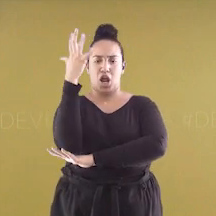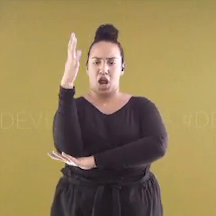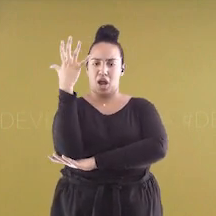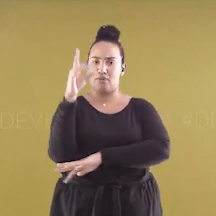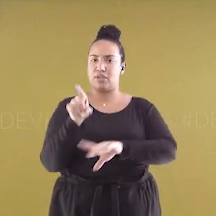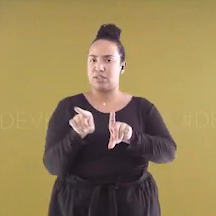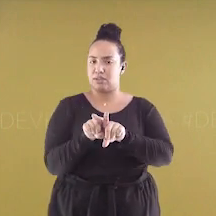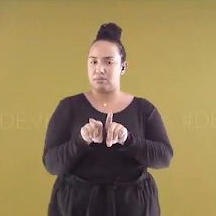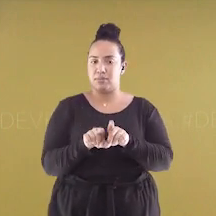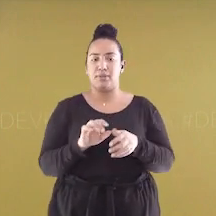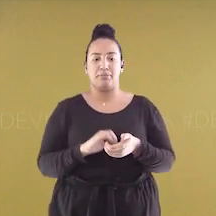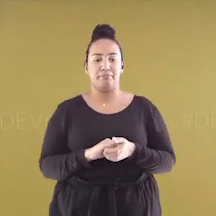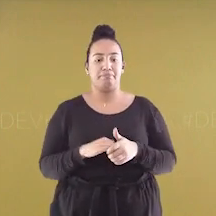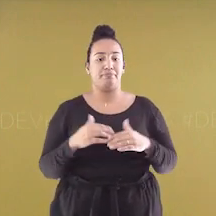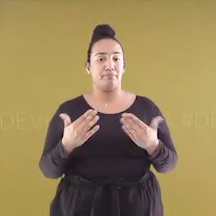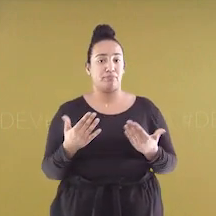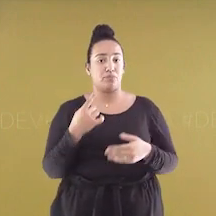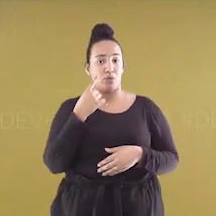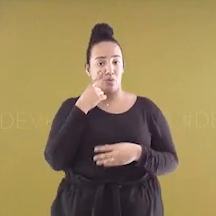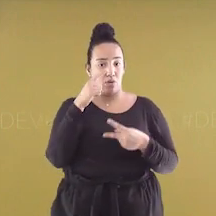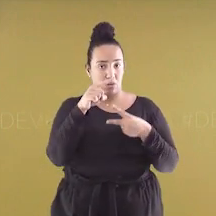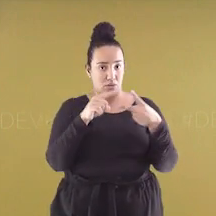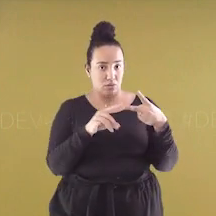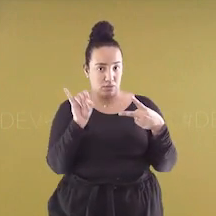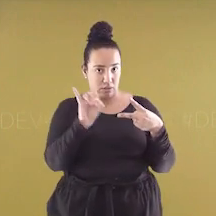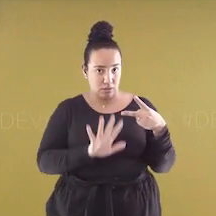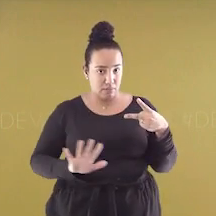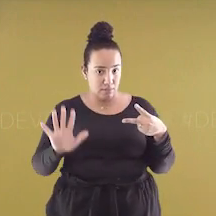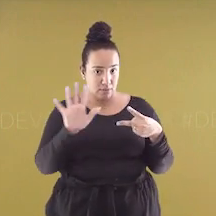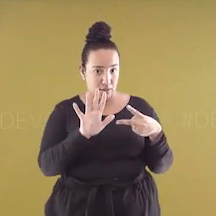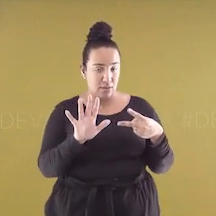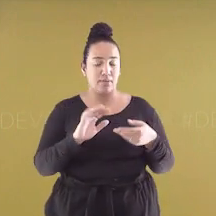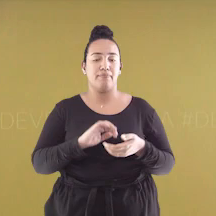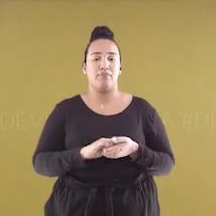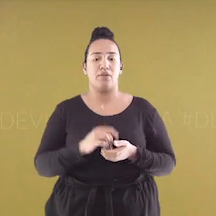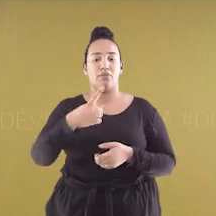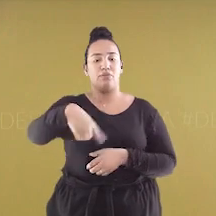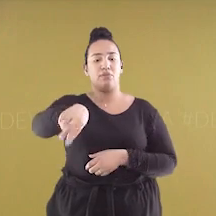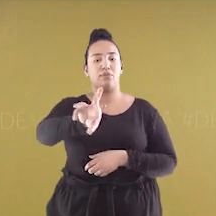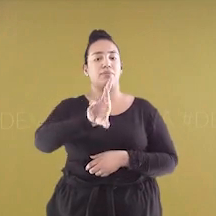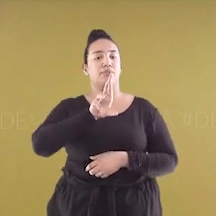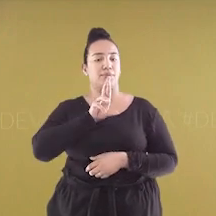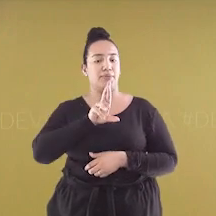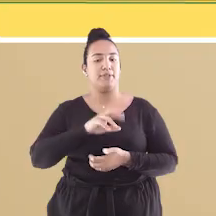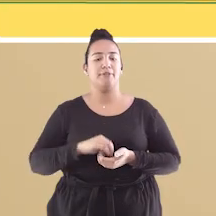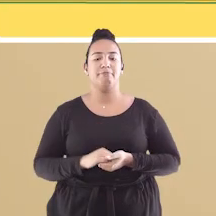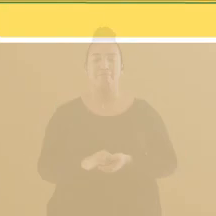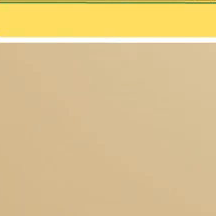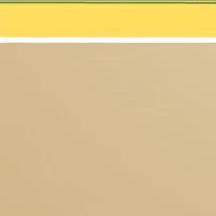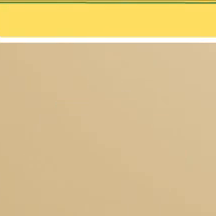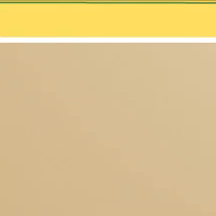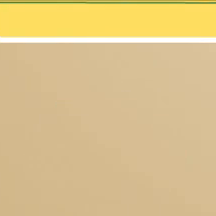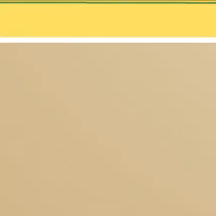árvores. Observem mais por alguns segundos essas imagens para responder à questão.